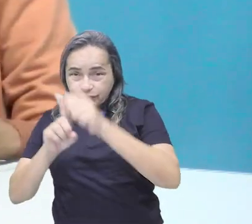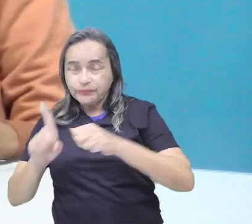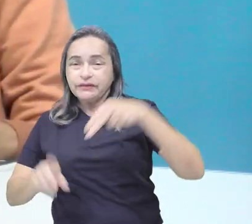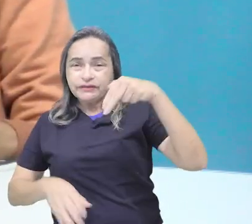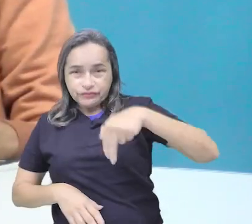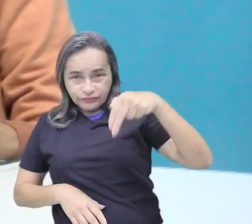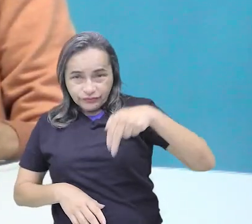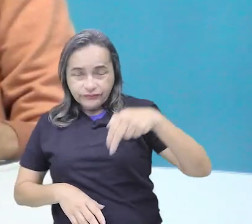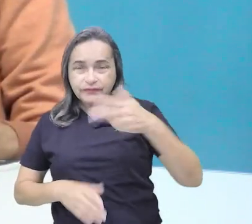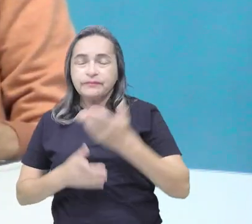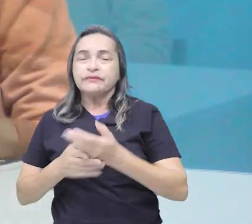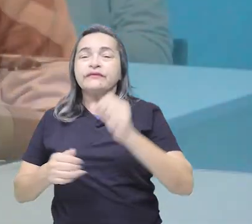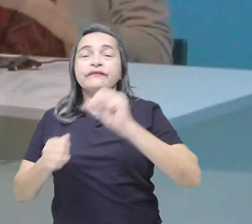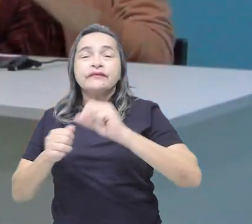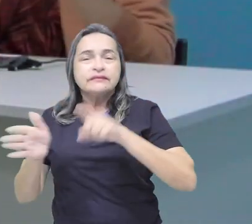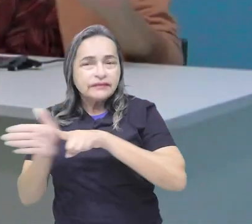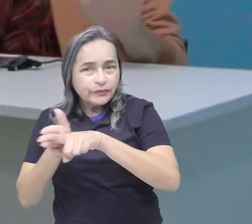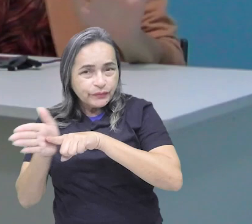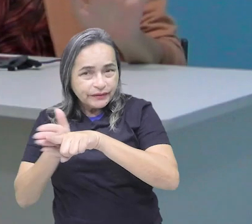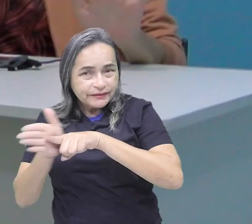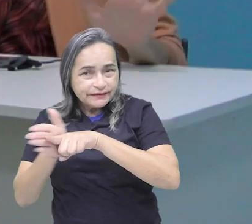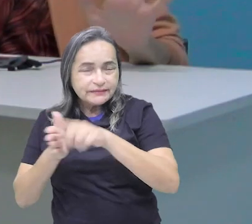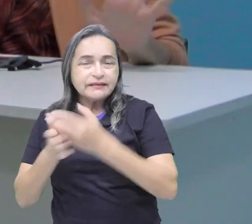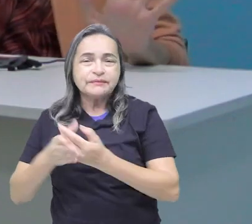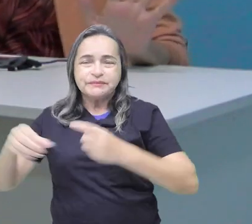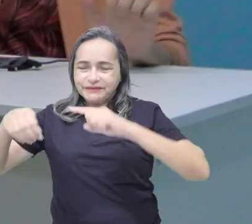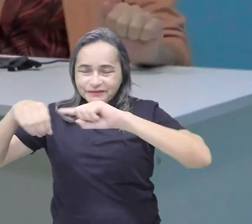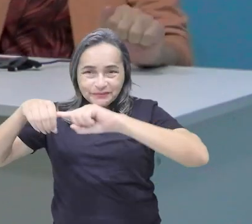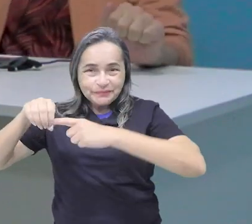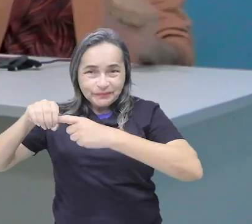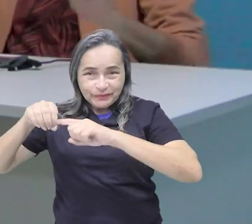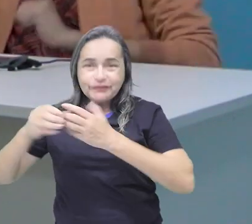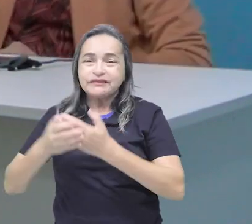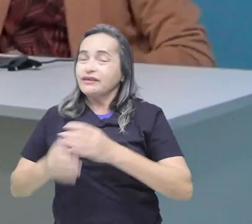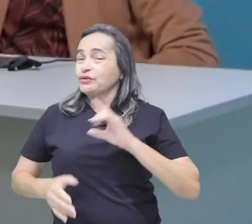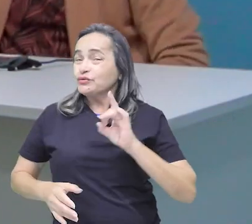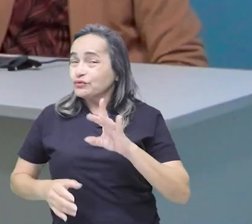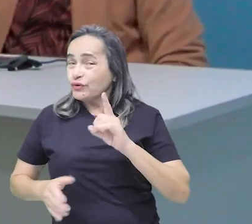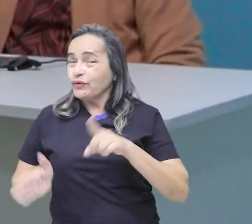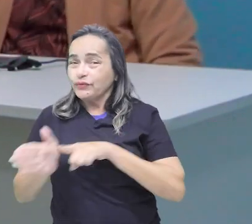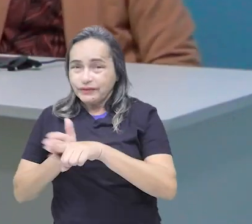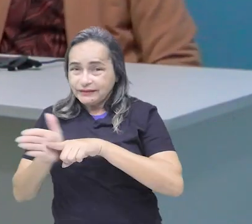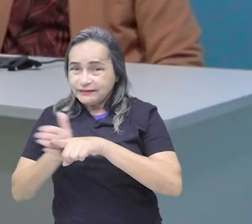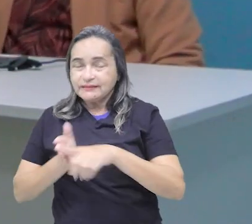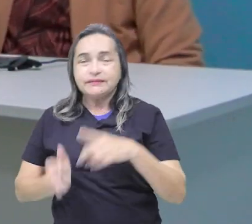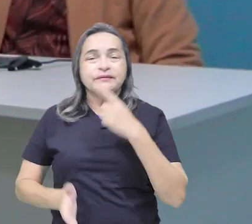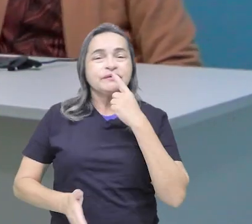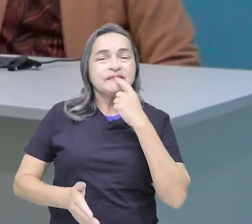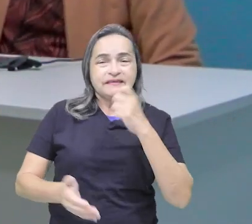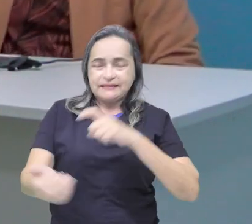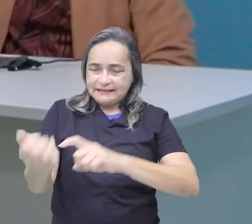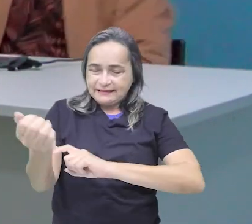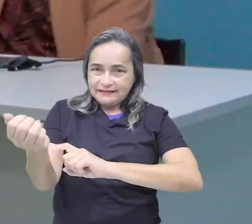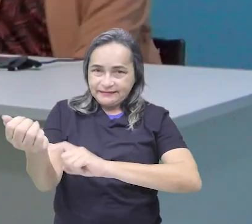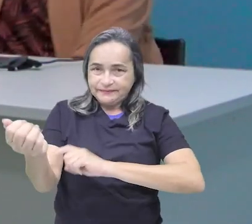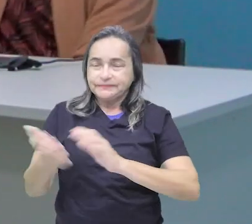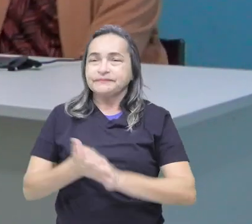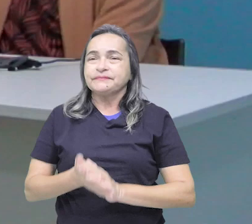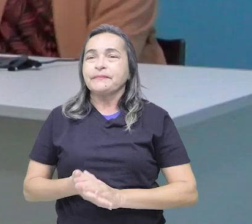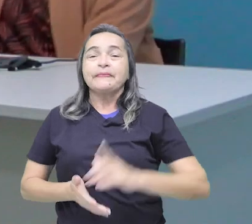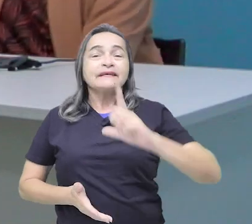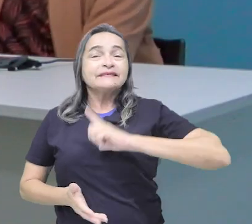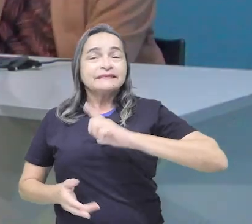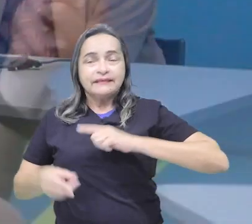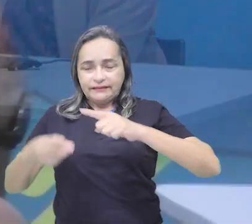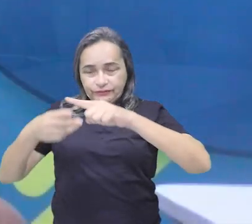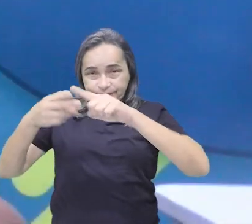de sangue. Isso. Não será exame de toque. Isso a gente tem que enfatizar para ficar bem claro. Uhum. São dois exames